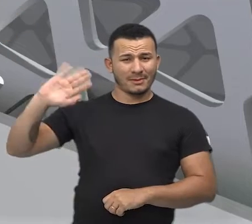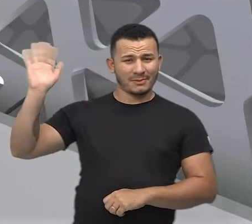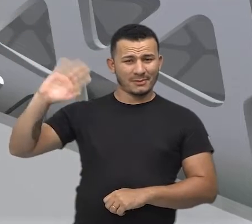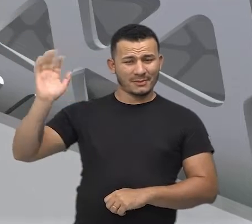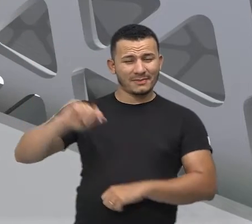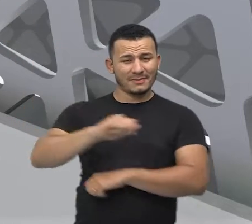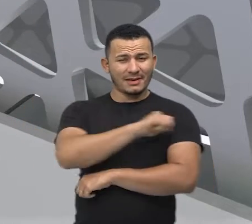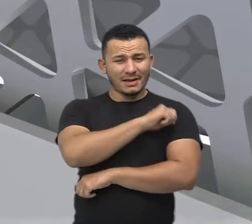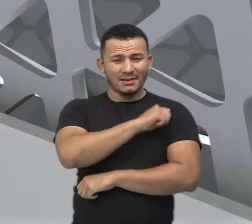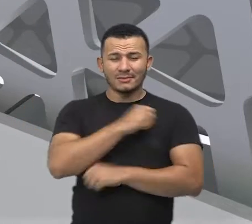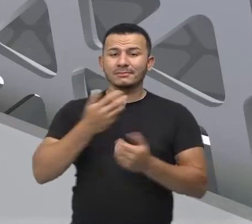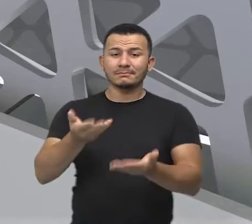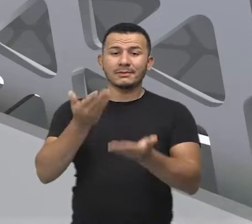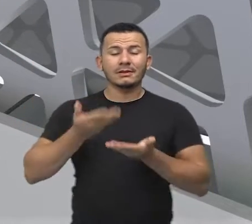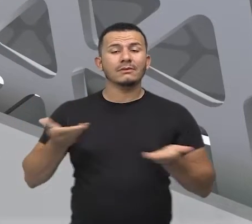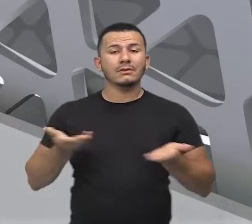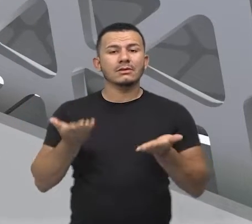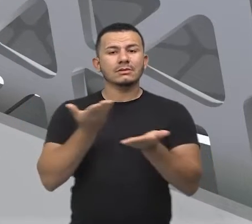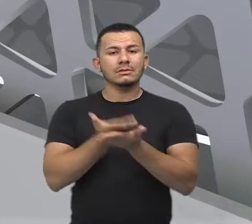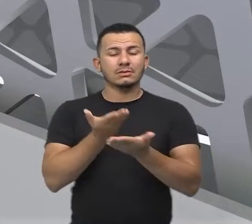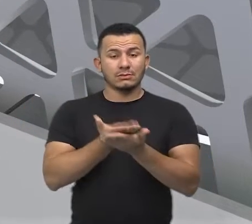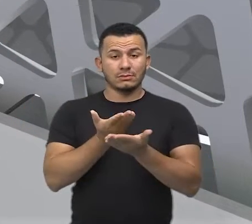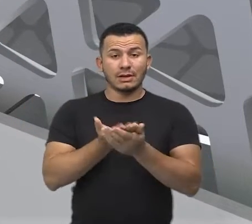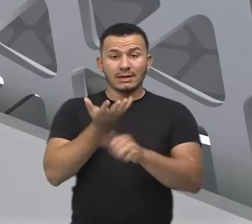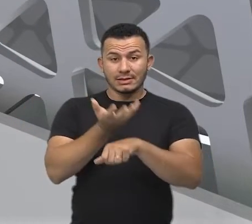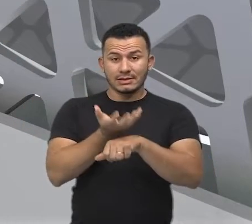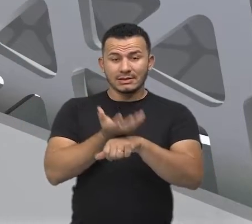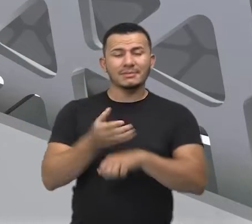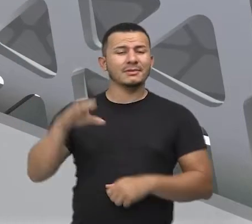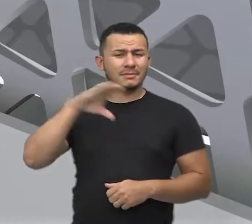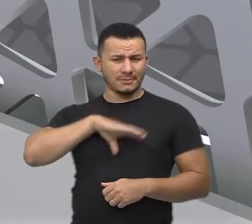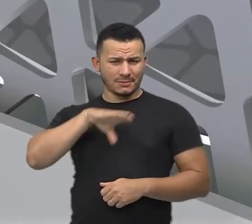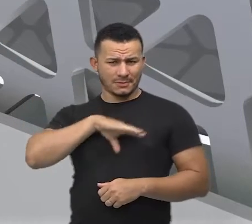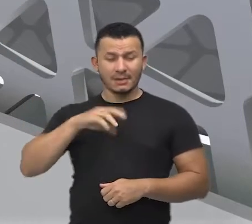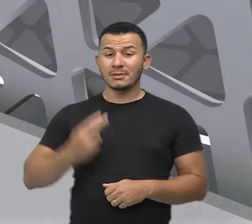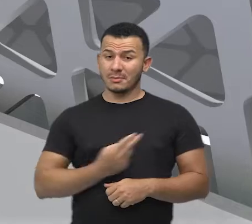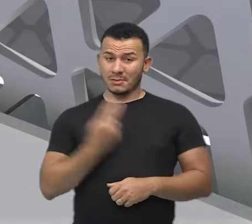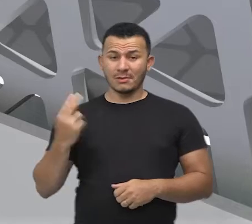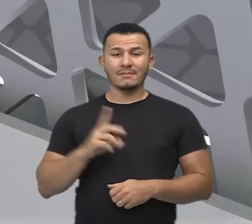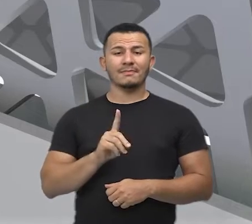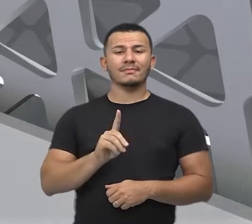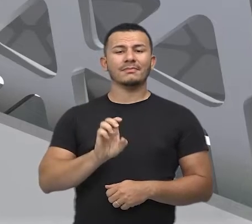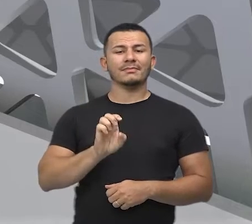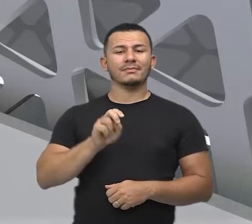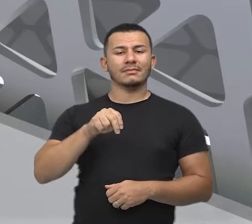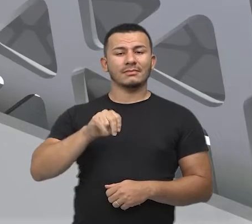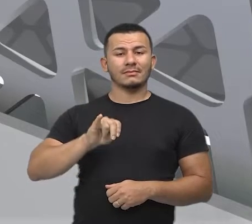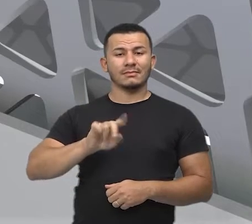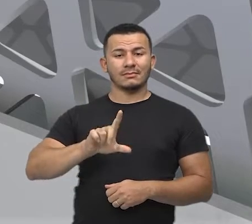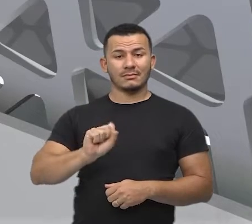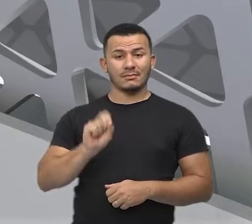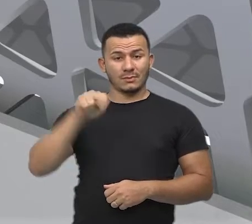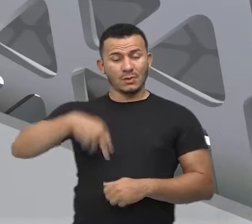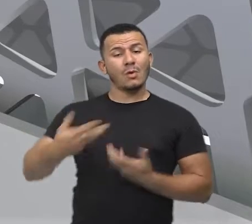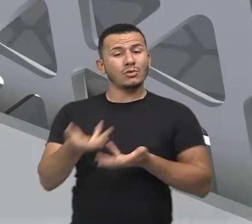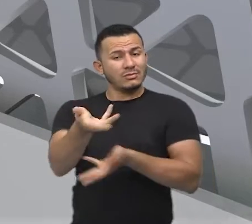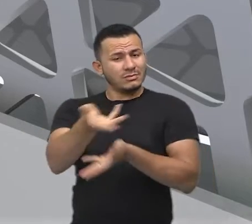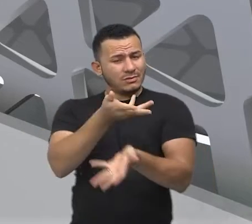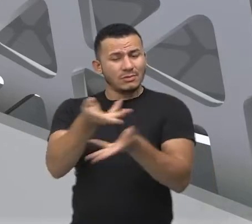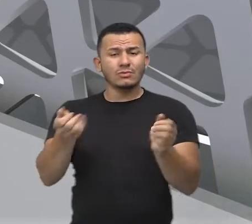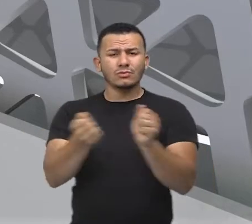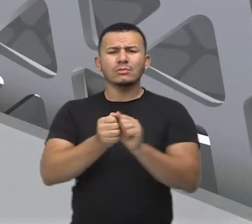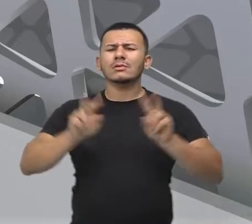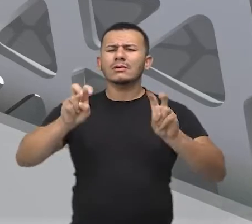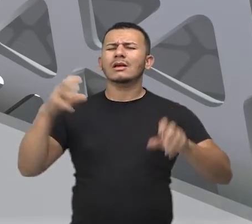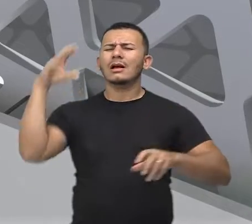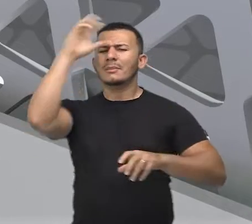Olá, alunos! Bem-vindos a mais uma aula de língua portuguesa. Sou o professor Denilson e vou acompanhá-los nesse momento. O que vamos